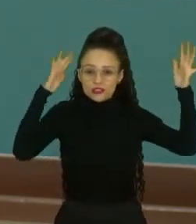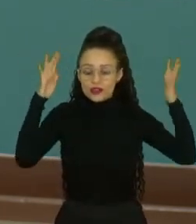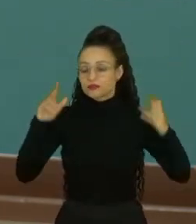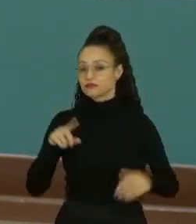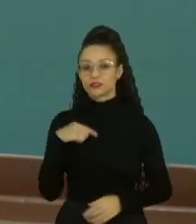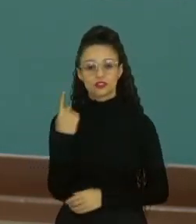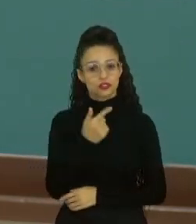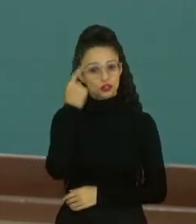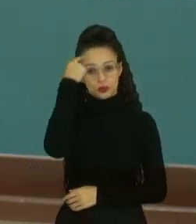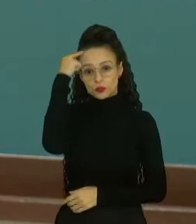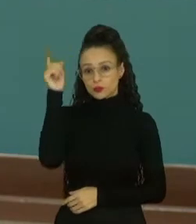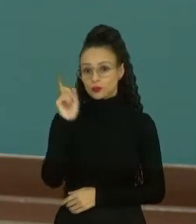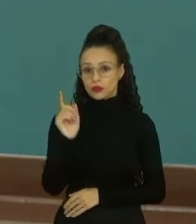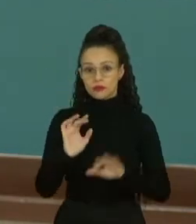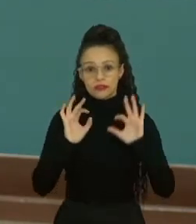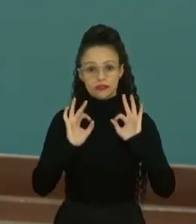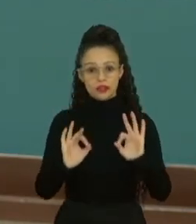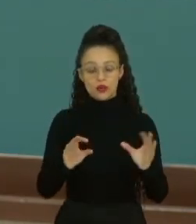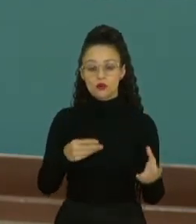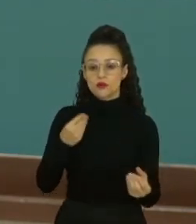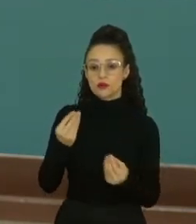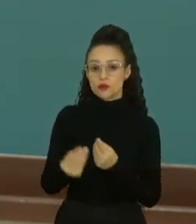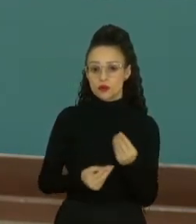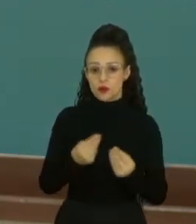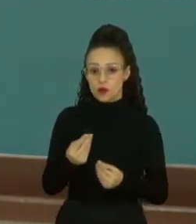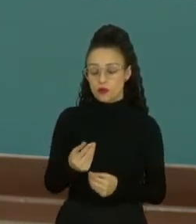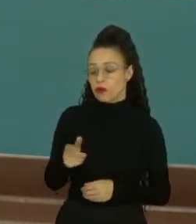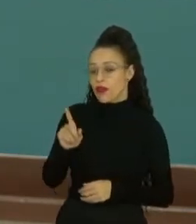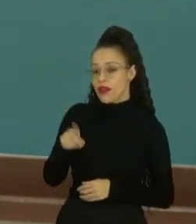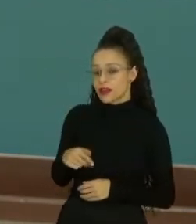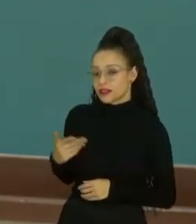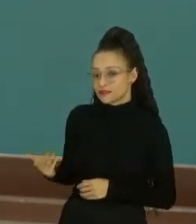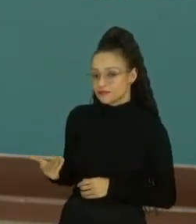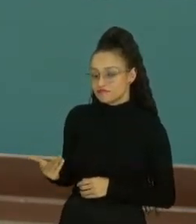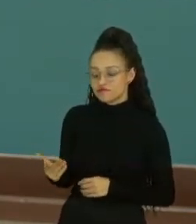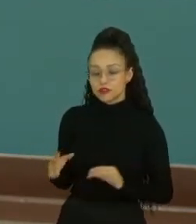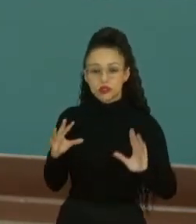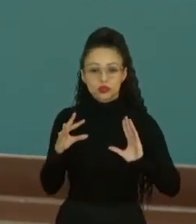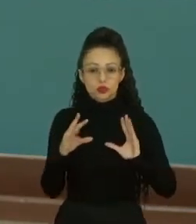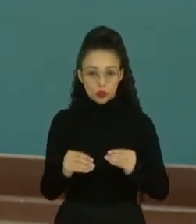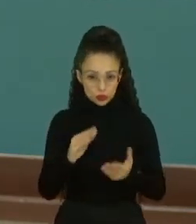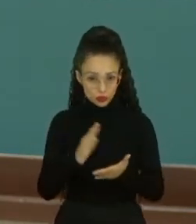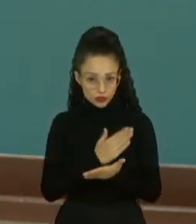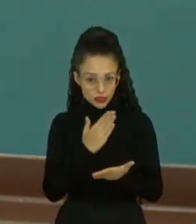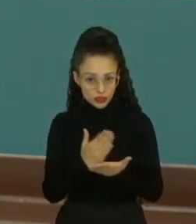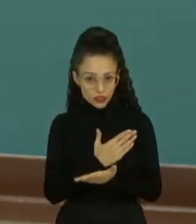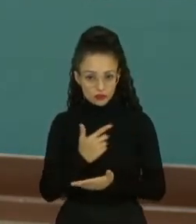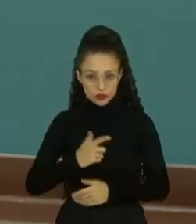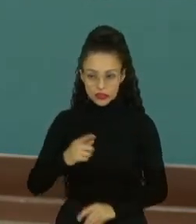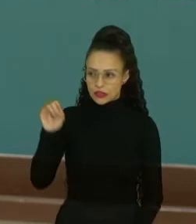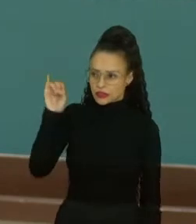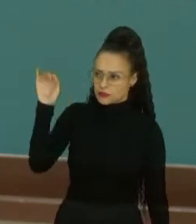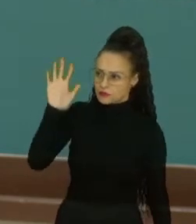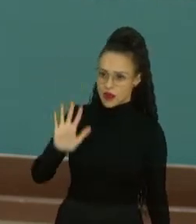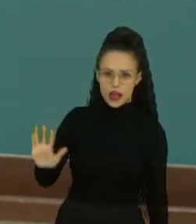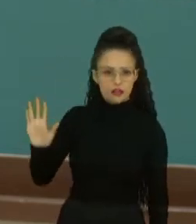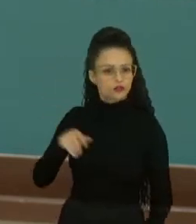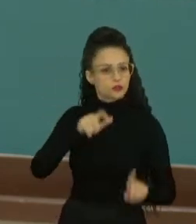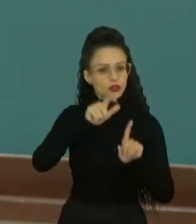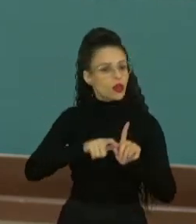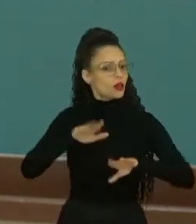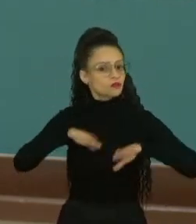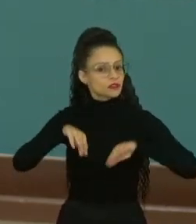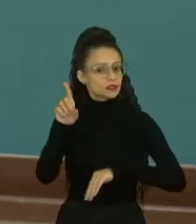não sabemos exatamente como é a figura, né? Nem todos os livros eles vêm com uma imagem dos